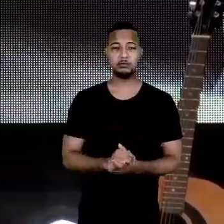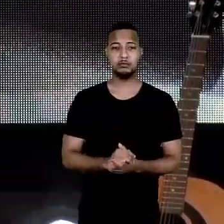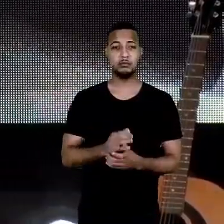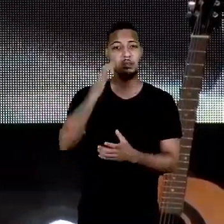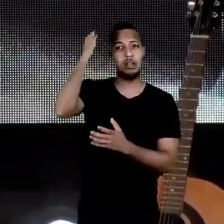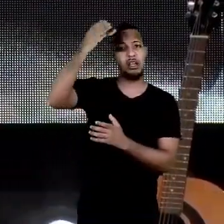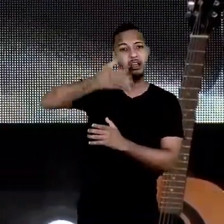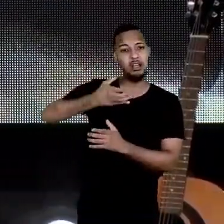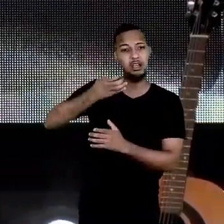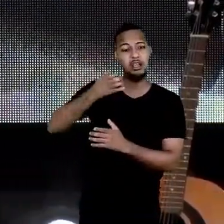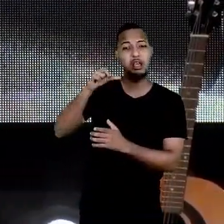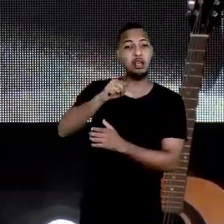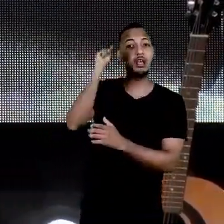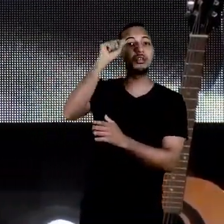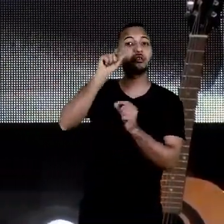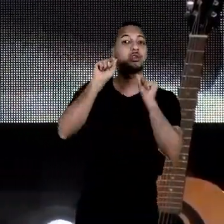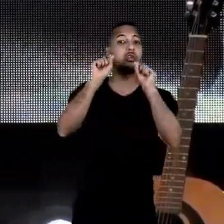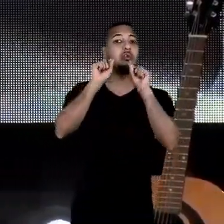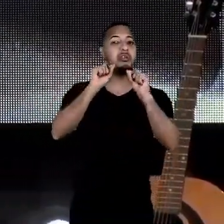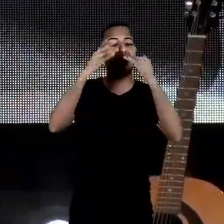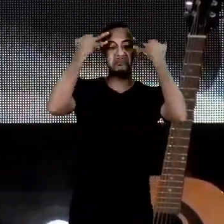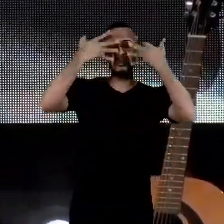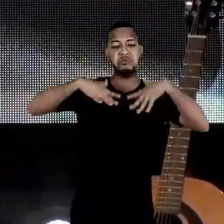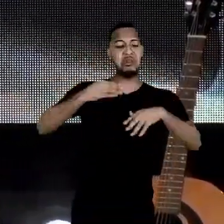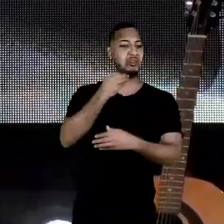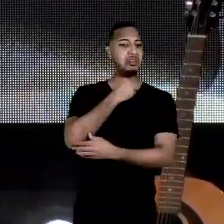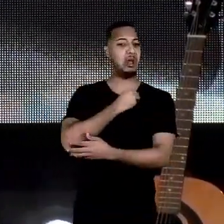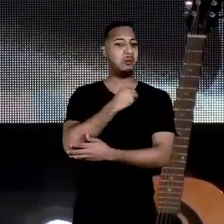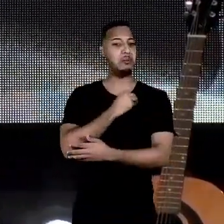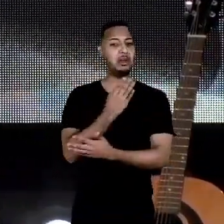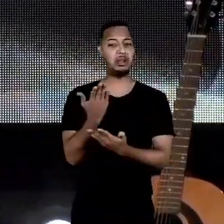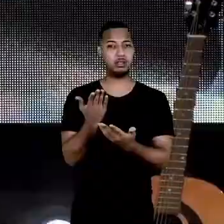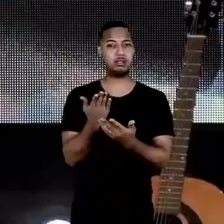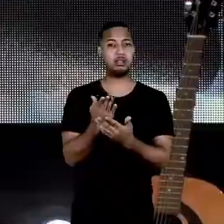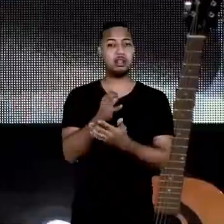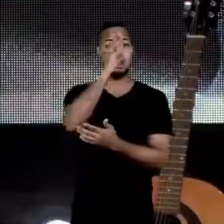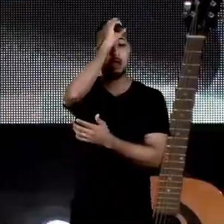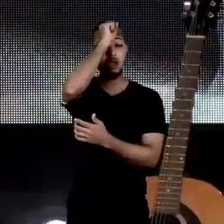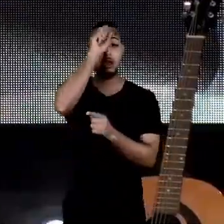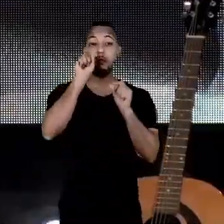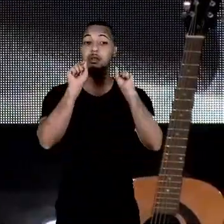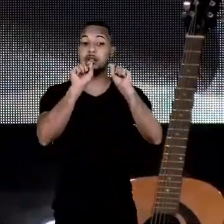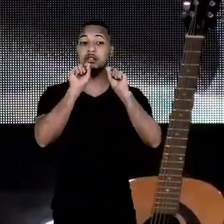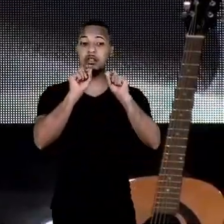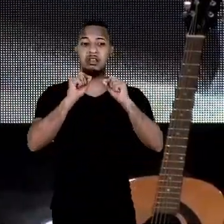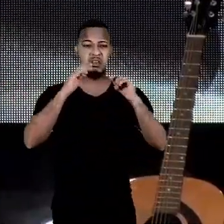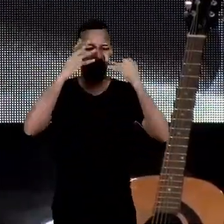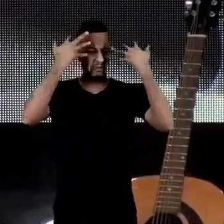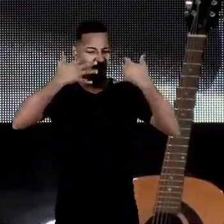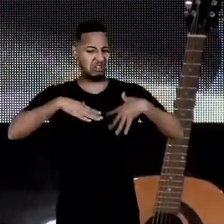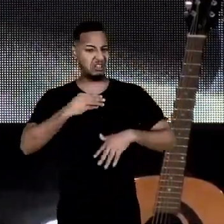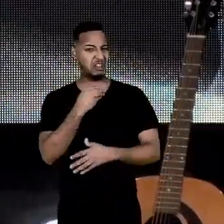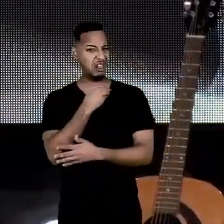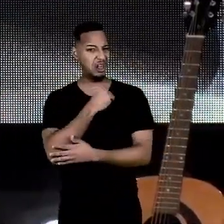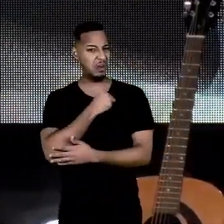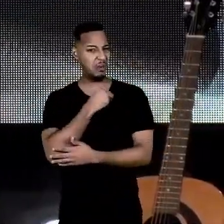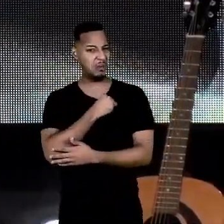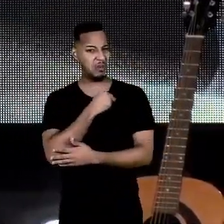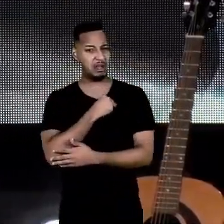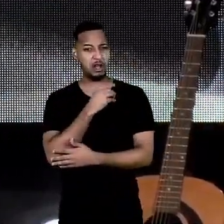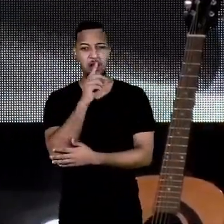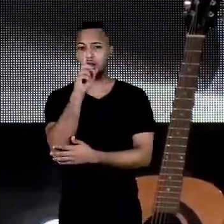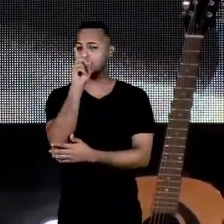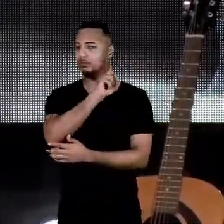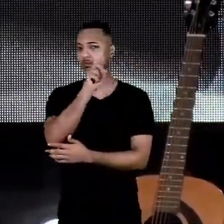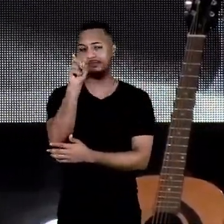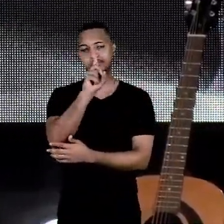Caim escolheu naturalizar o pecado. Sabe o que eu aprendi? Não naturalize na sua vida o que precisa ser